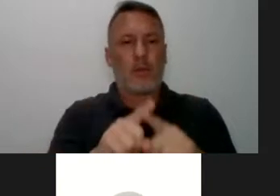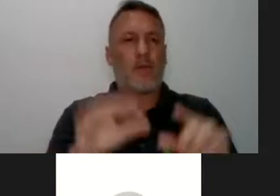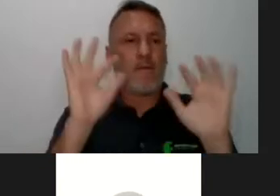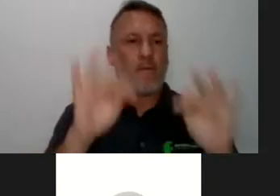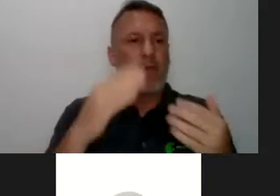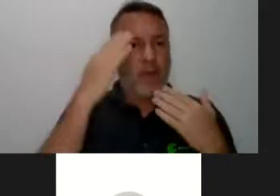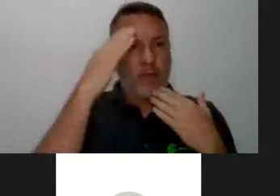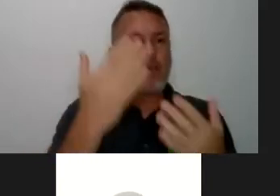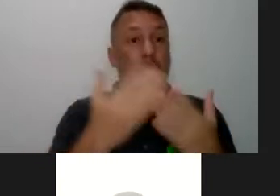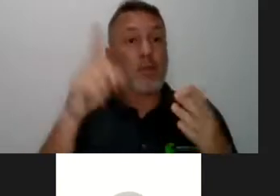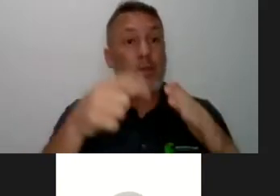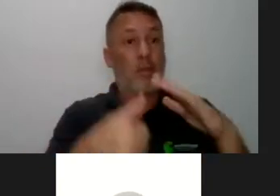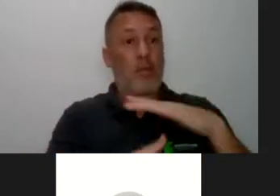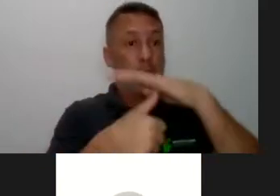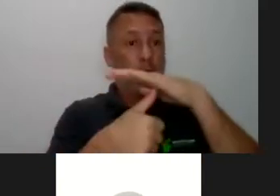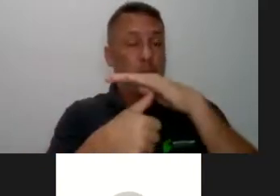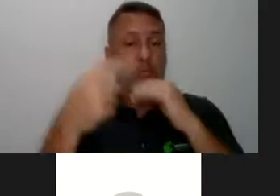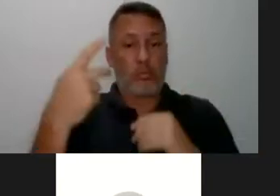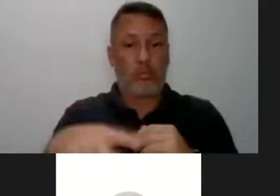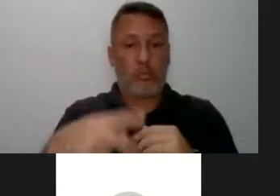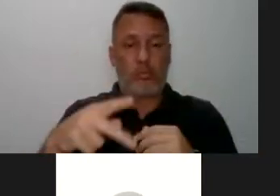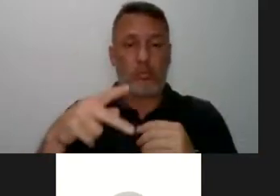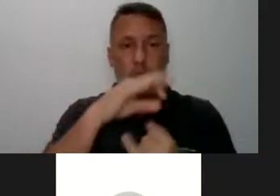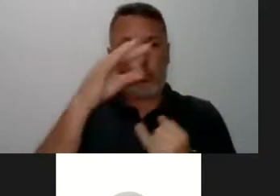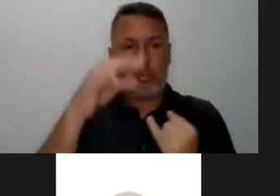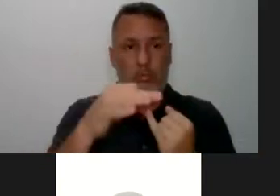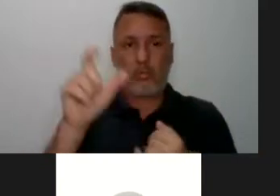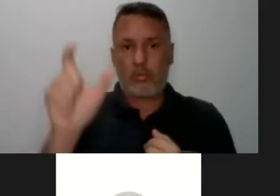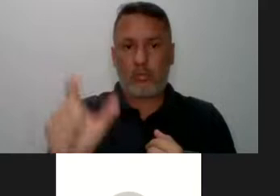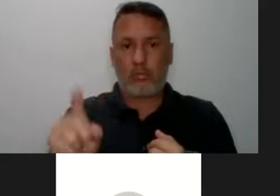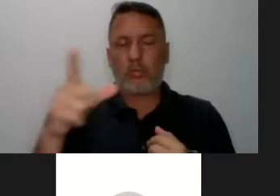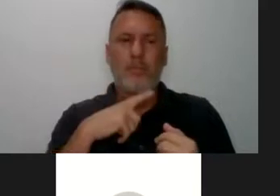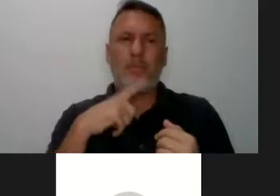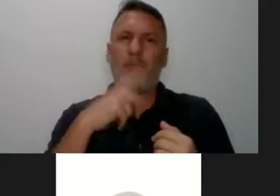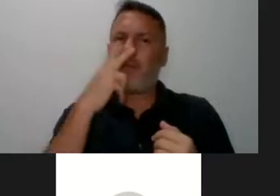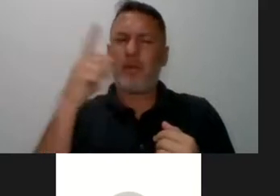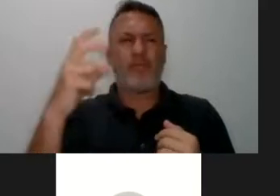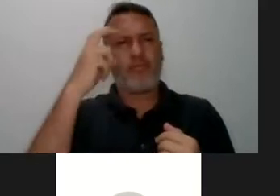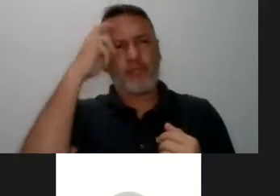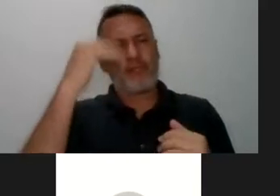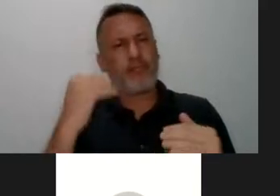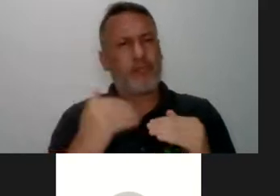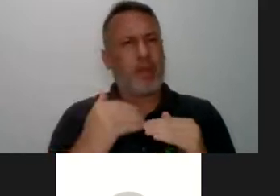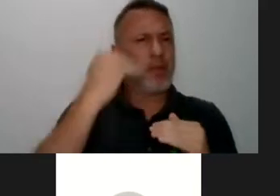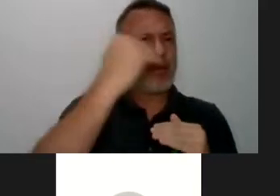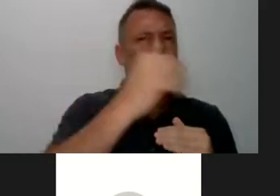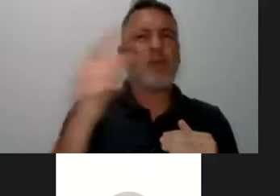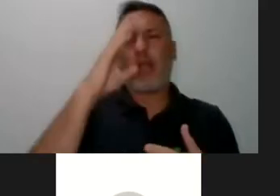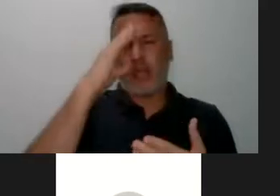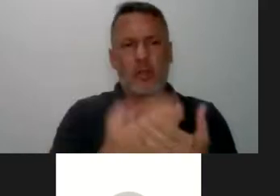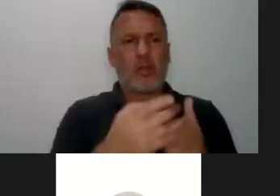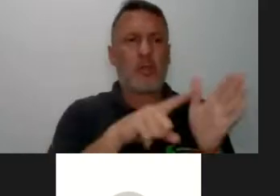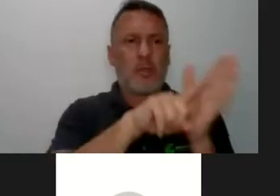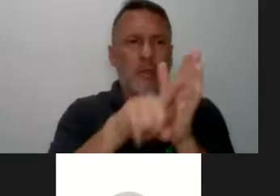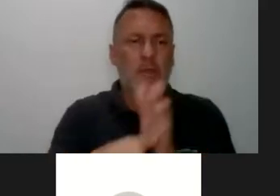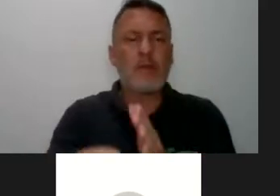ao nosso reitor, que é uma pessoa que está à frente do seu tempo e que acredita na pesquisa, na